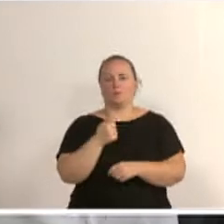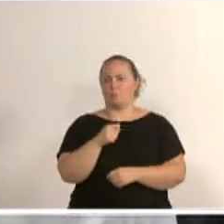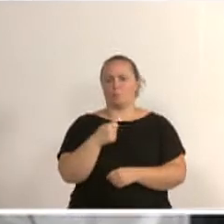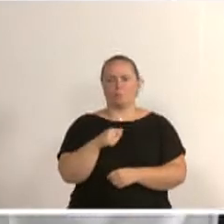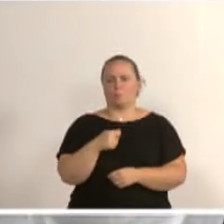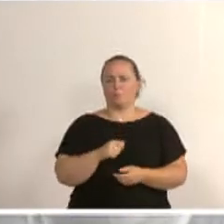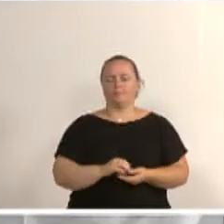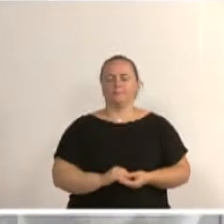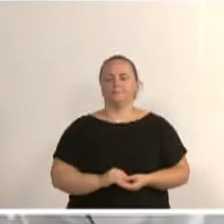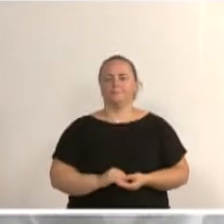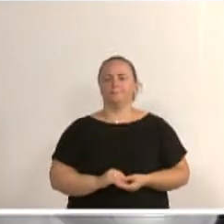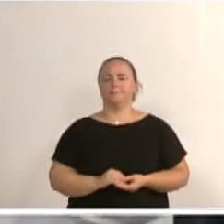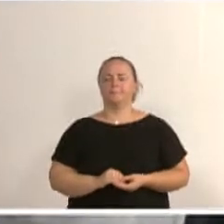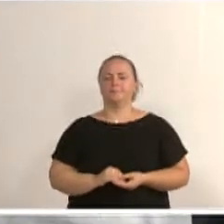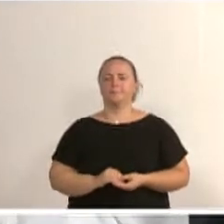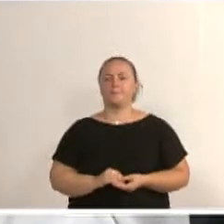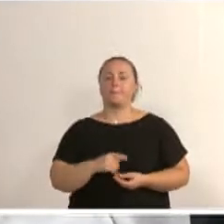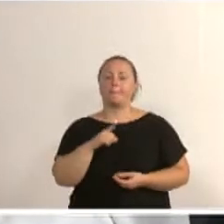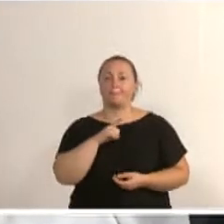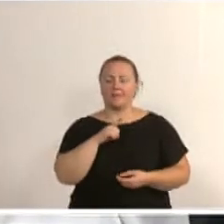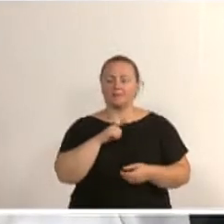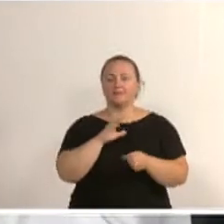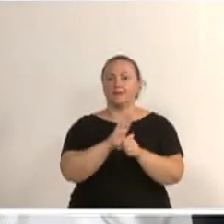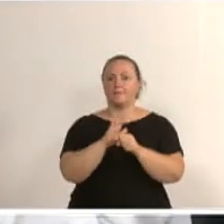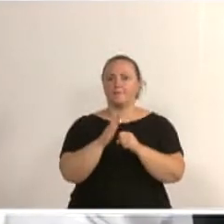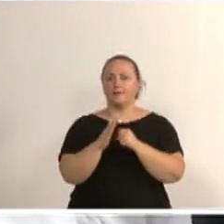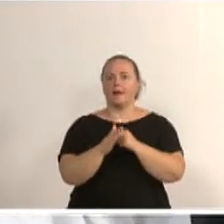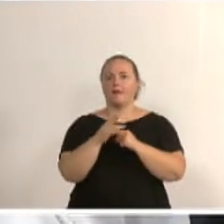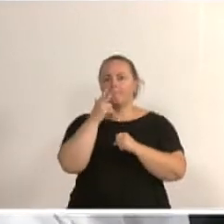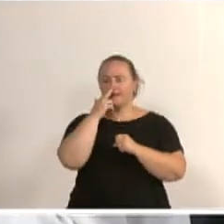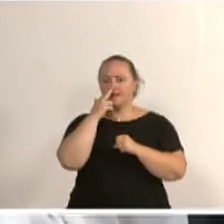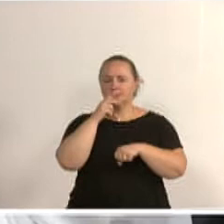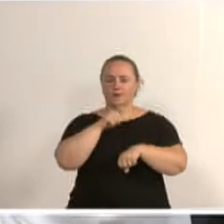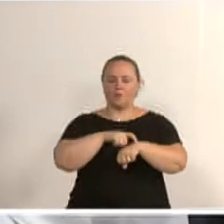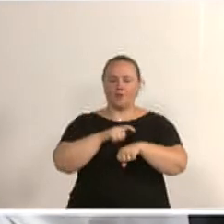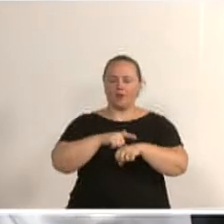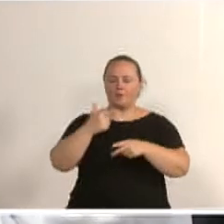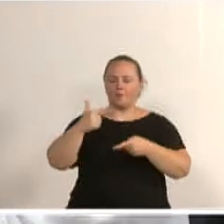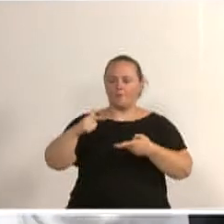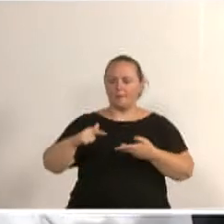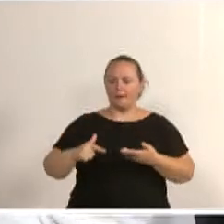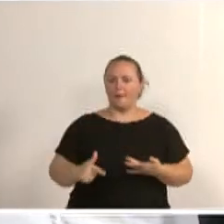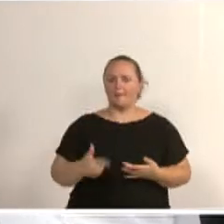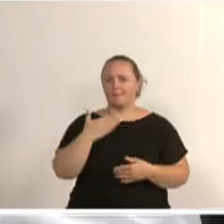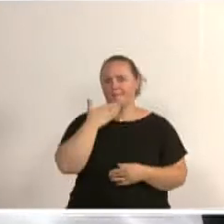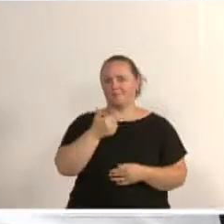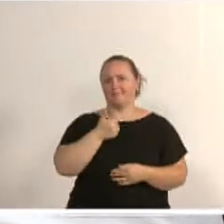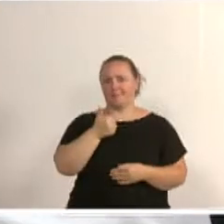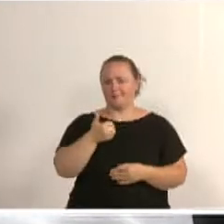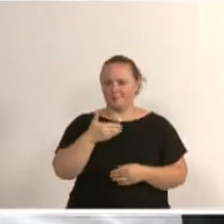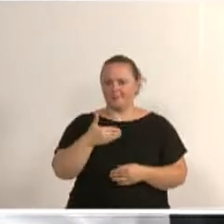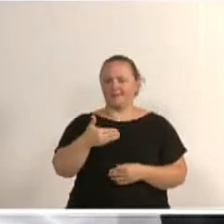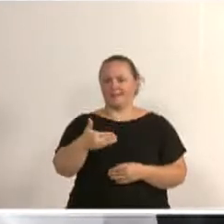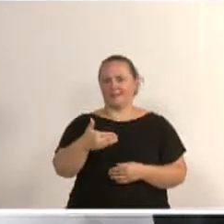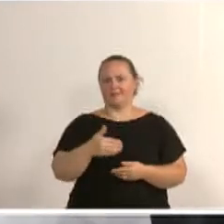bairros que a gente simulou, eles ganham em atendimento. Né? Então, essa questão fica clara desse jeito.